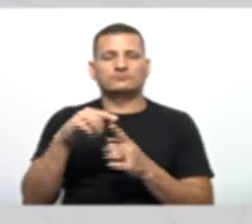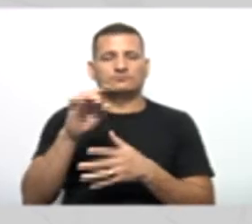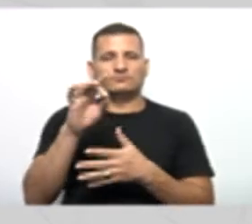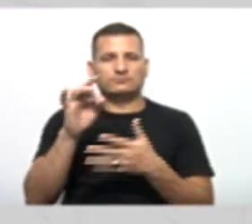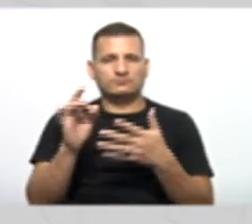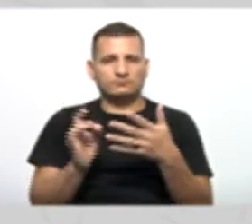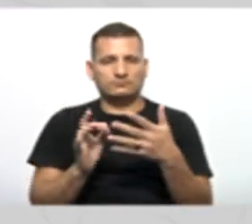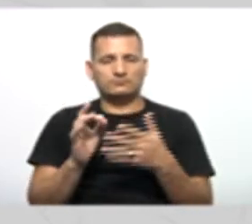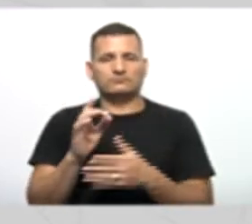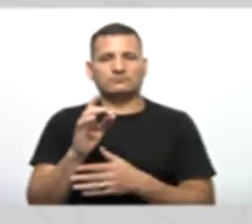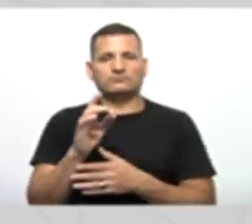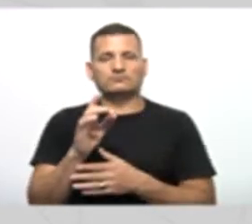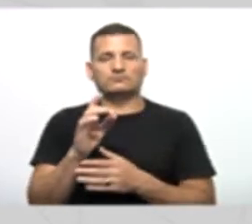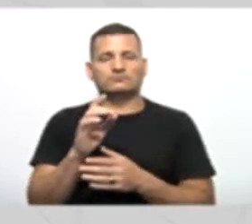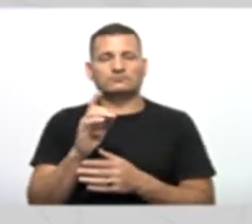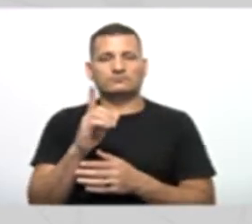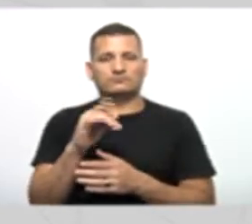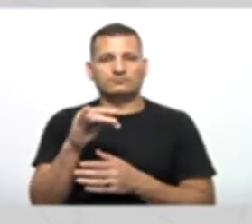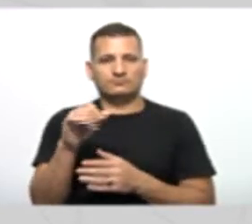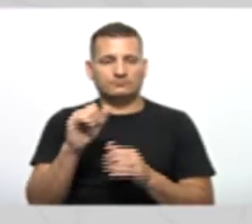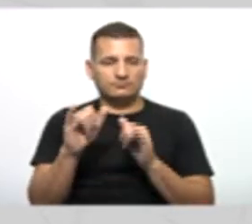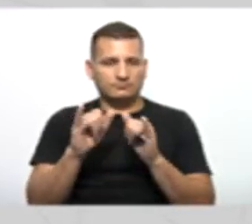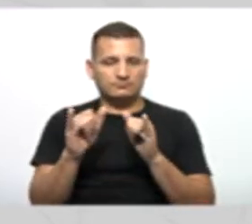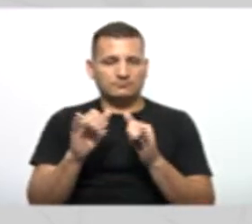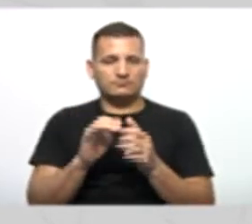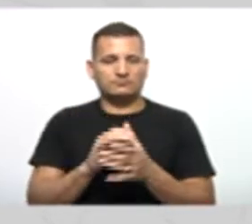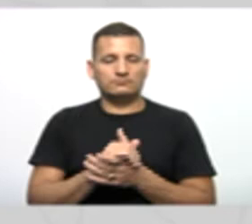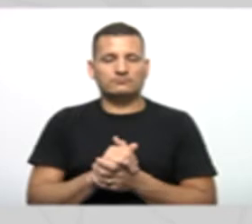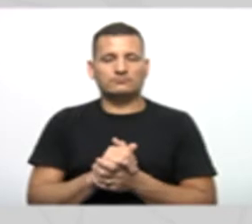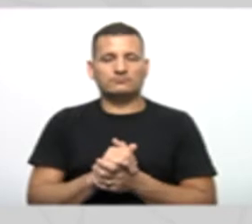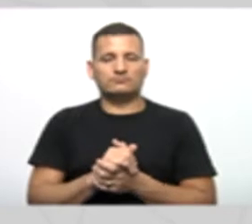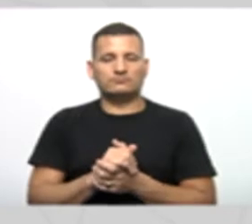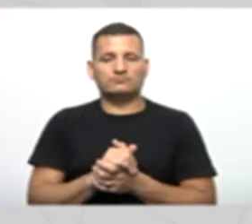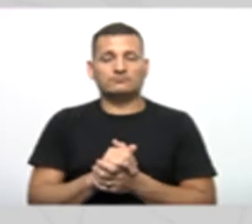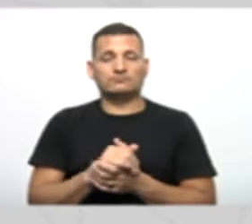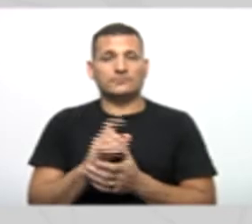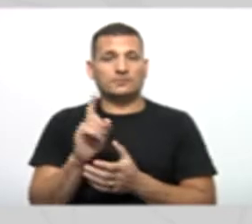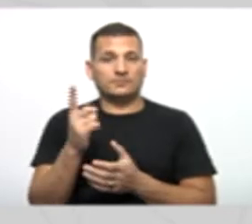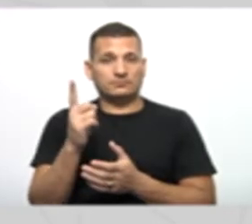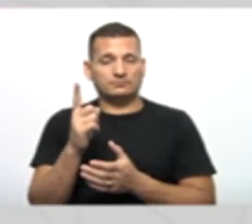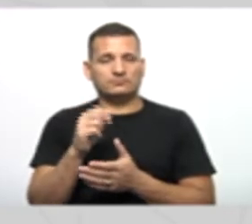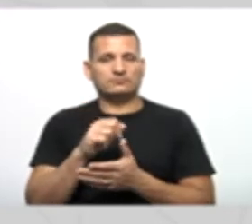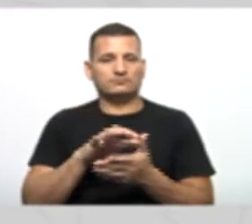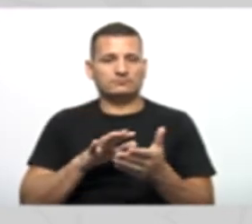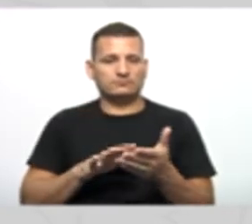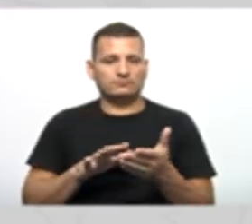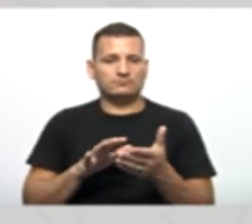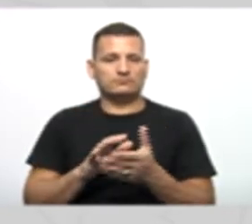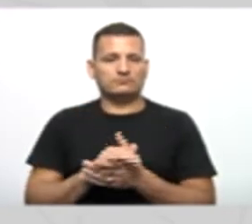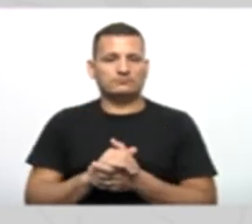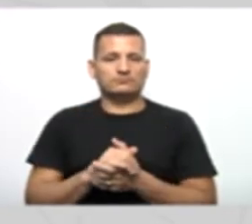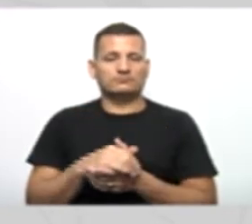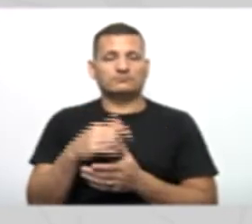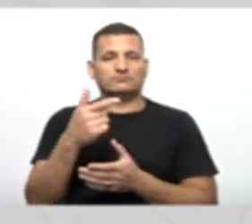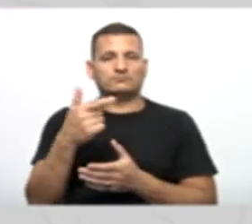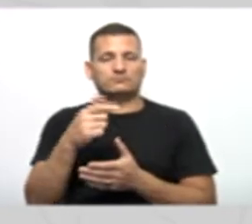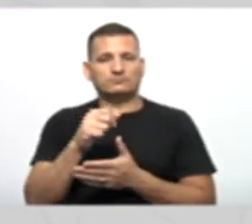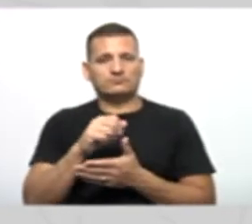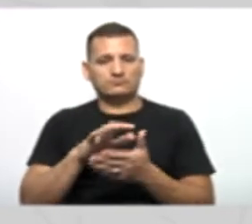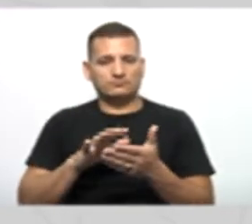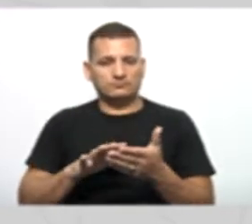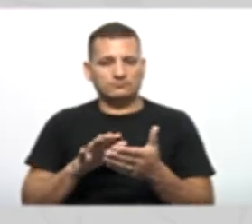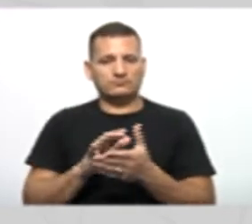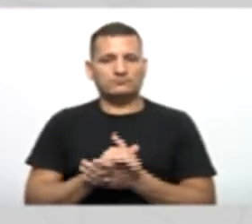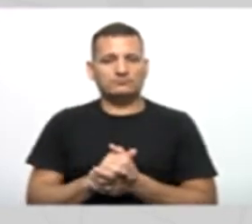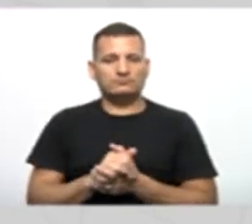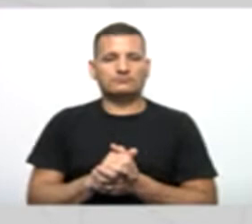você vai fazer essa criação dentro do seu banco de dados. Esse é a nossa primeira tarefa. A segunda tarefa, nessa mesma